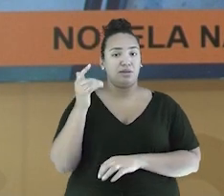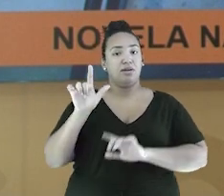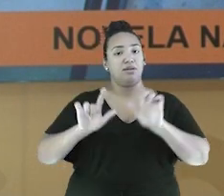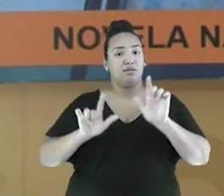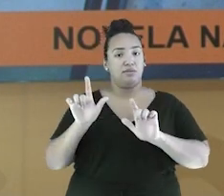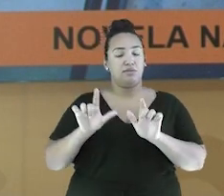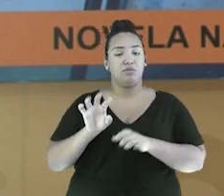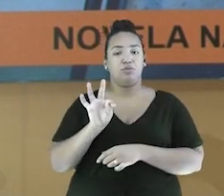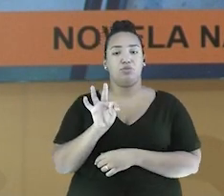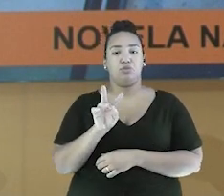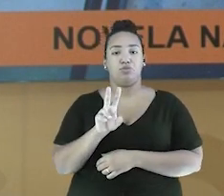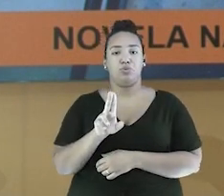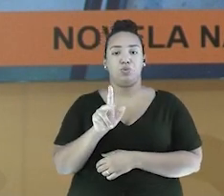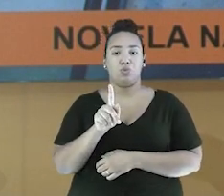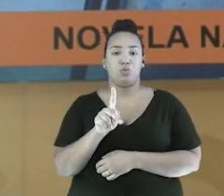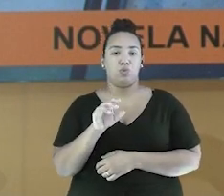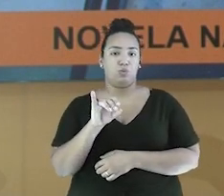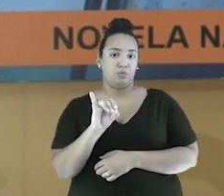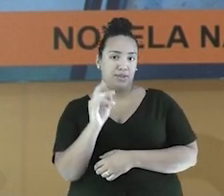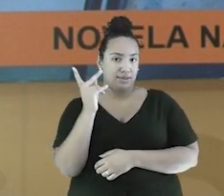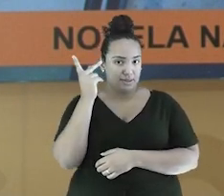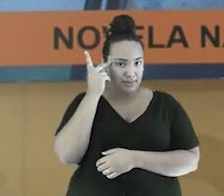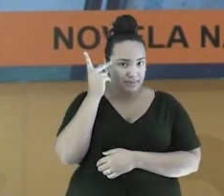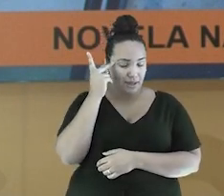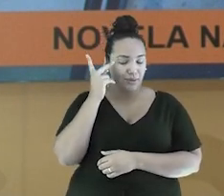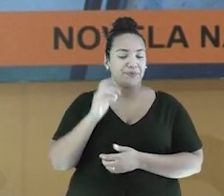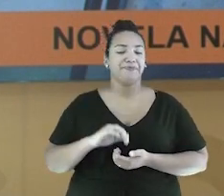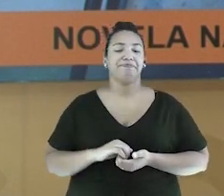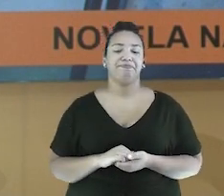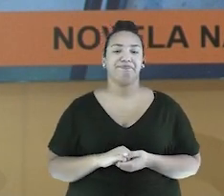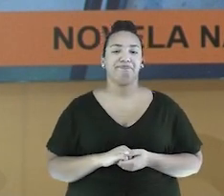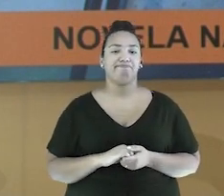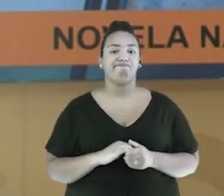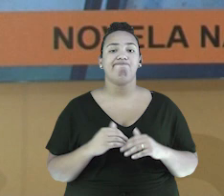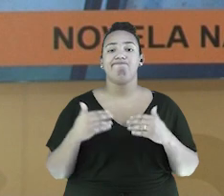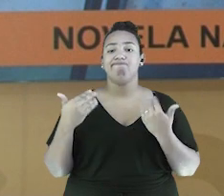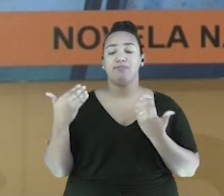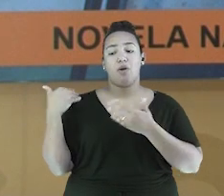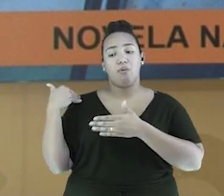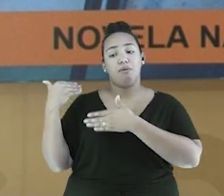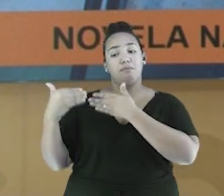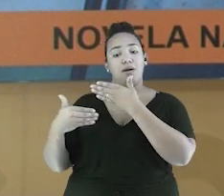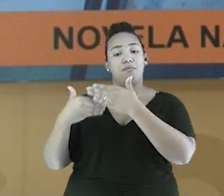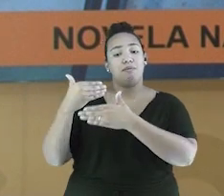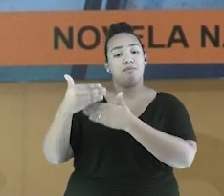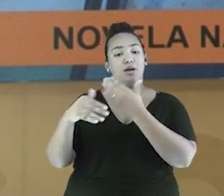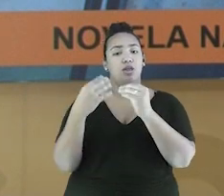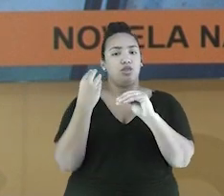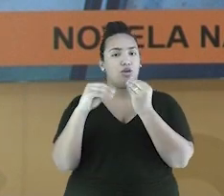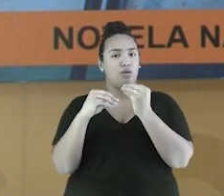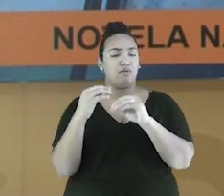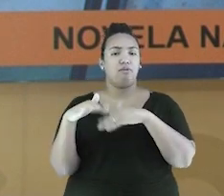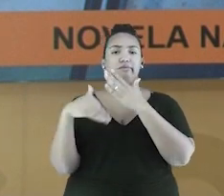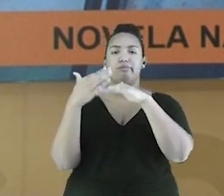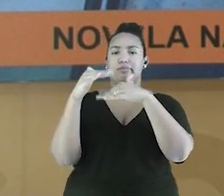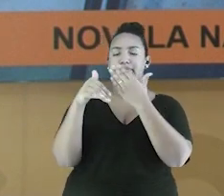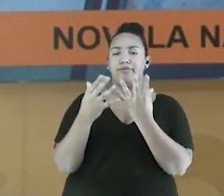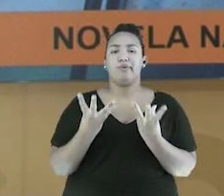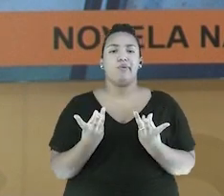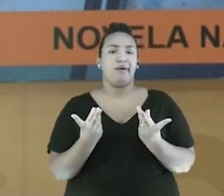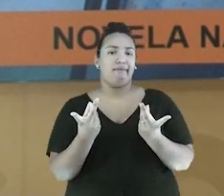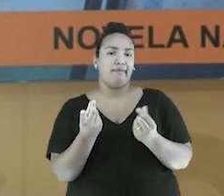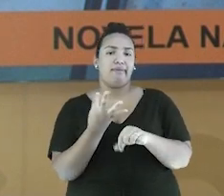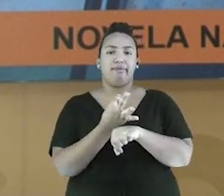Tupi de São Paulo. De lá para cá, as novelas evoluíram muito, tanto na qualidade técnica como